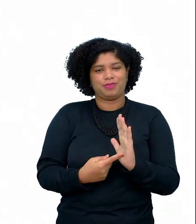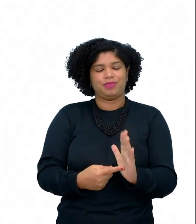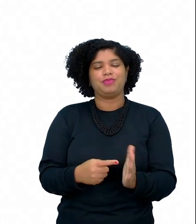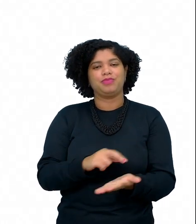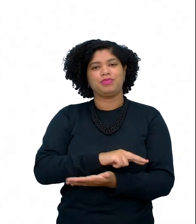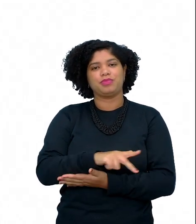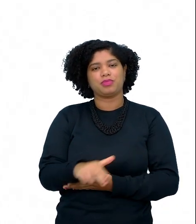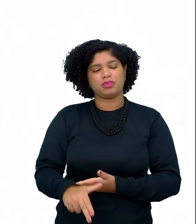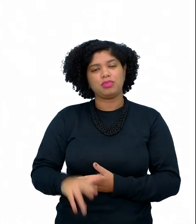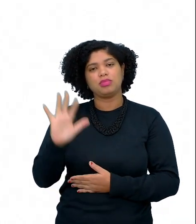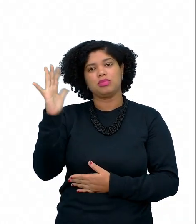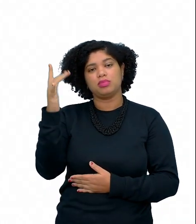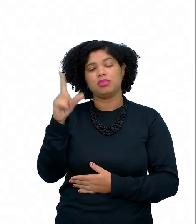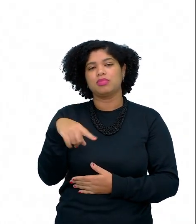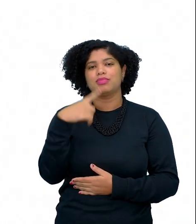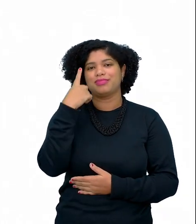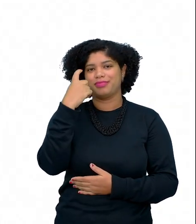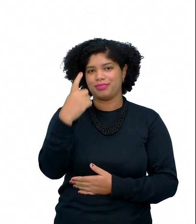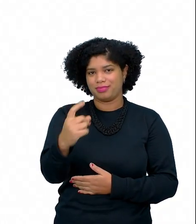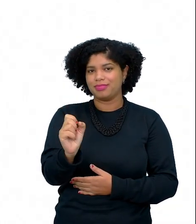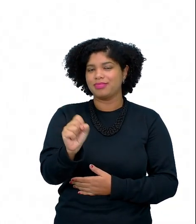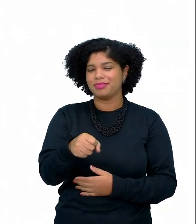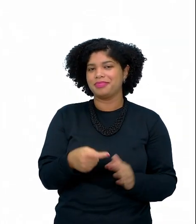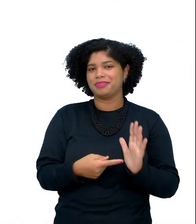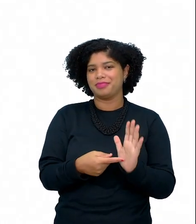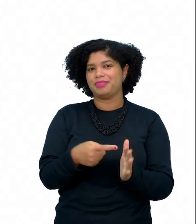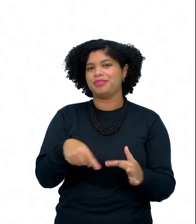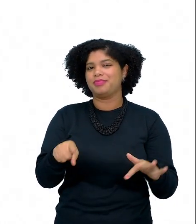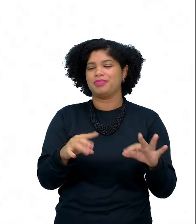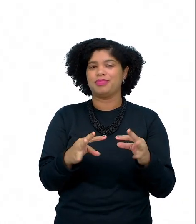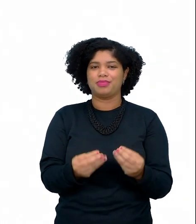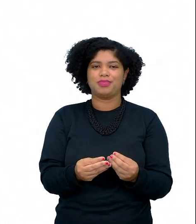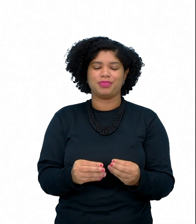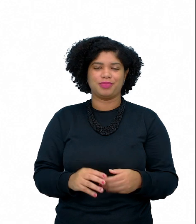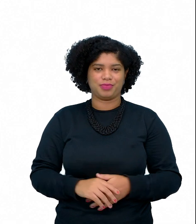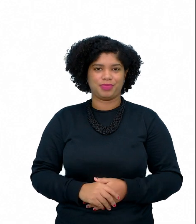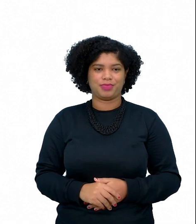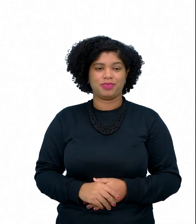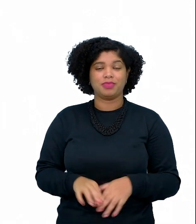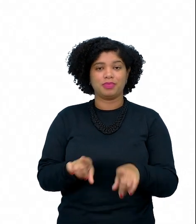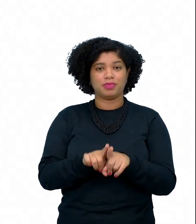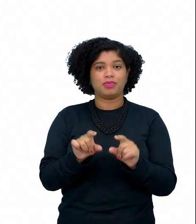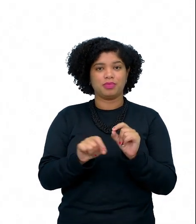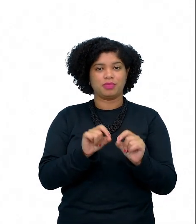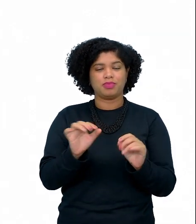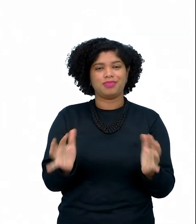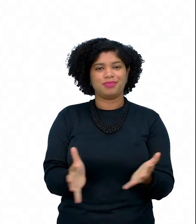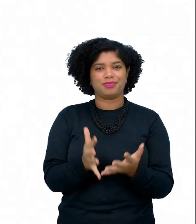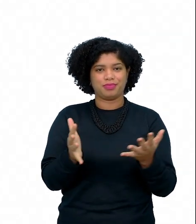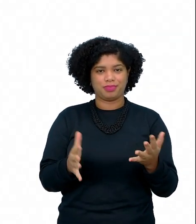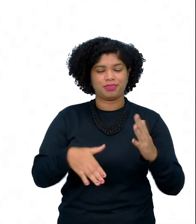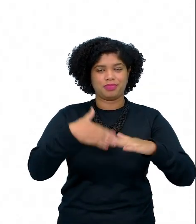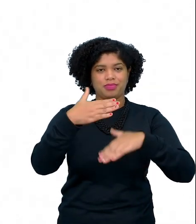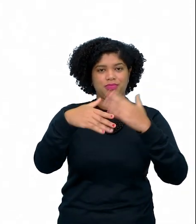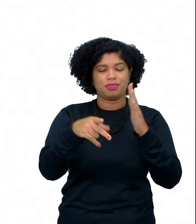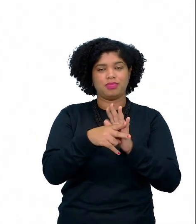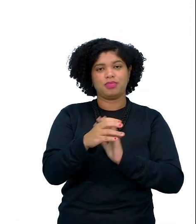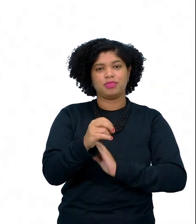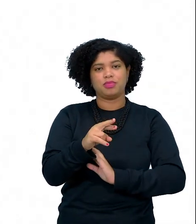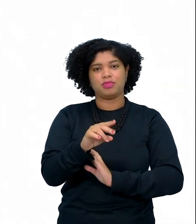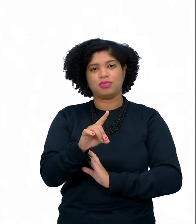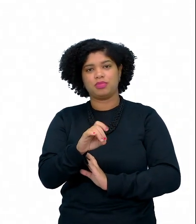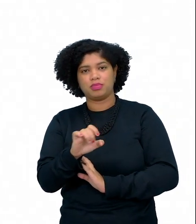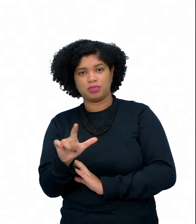situações. Isso é muito interessante trazer para eles também. Incentivar as produções de cordéis